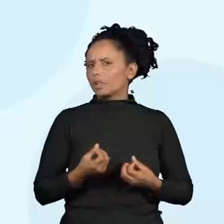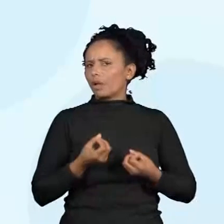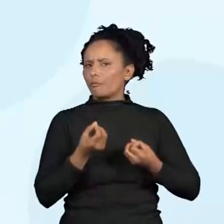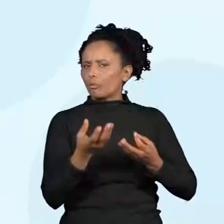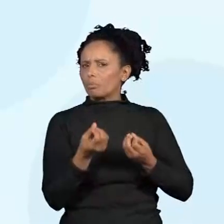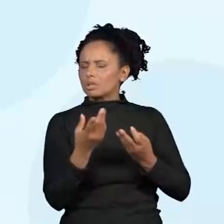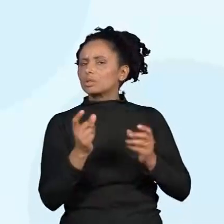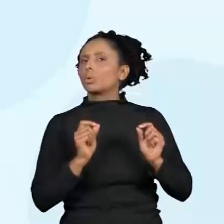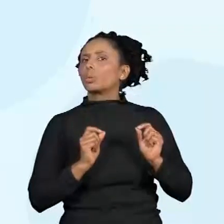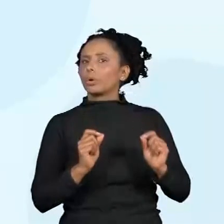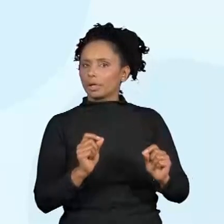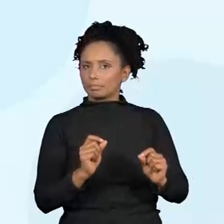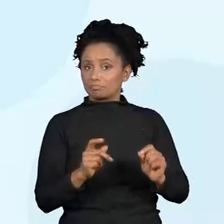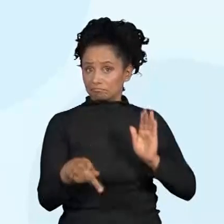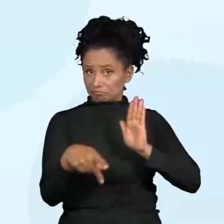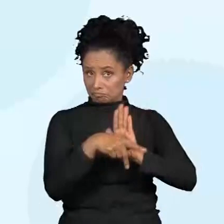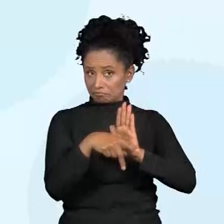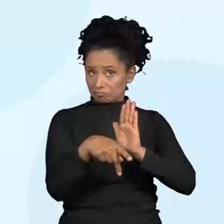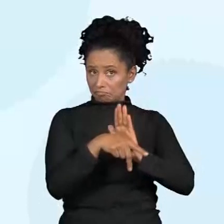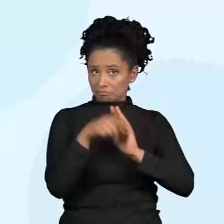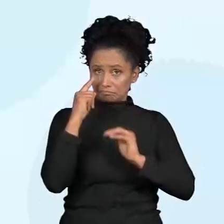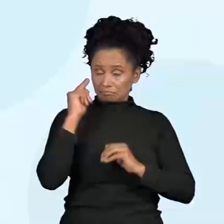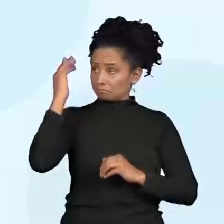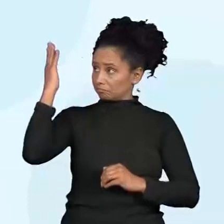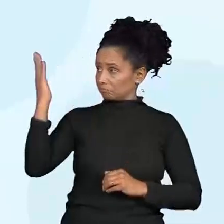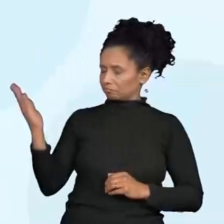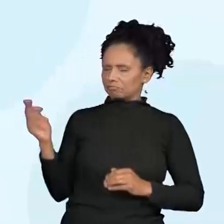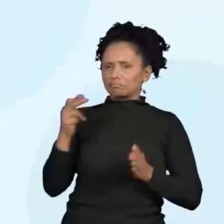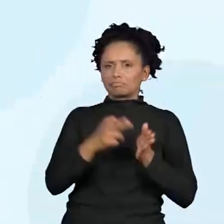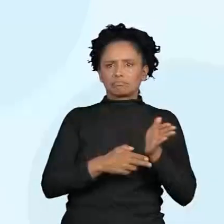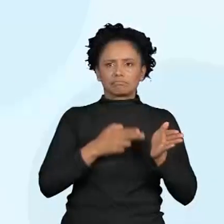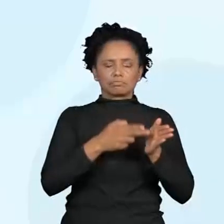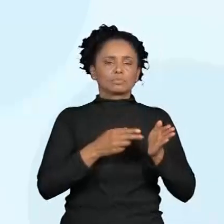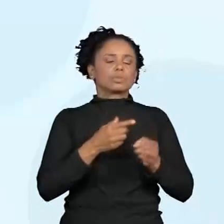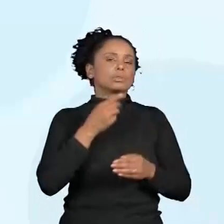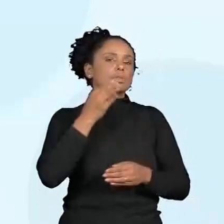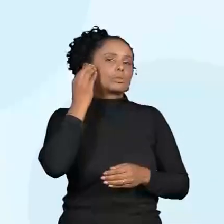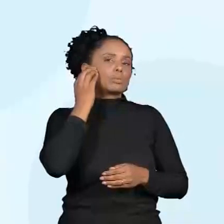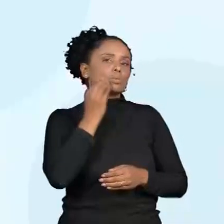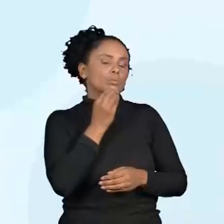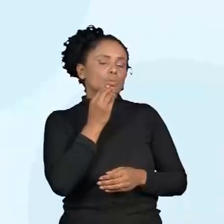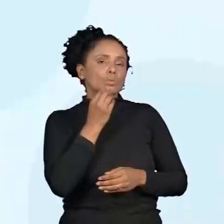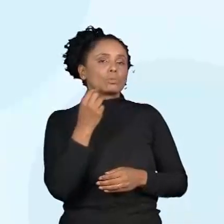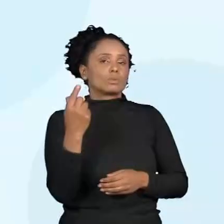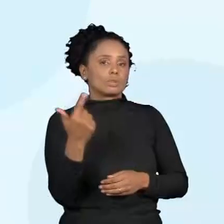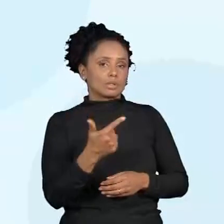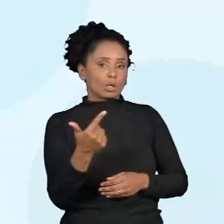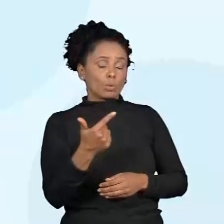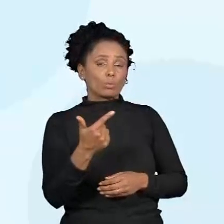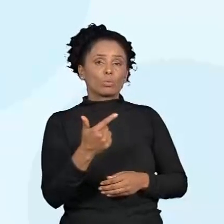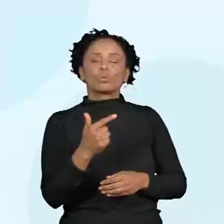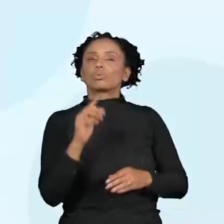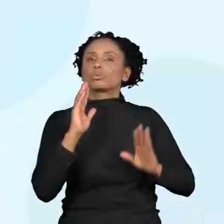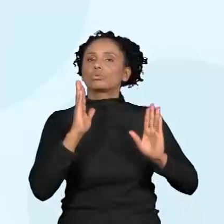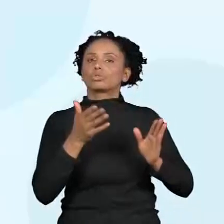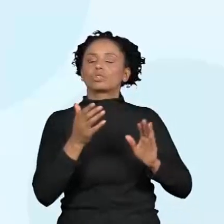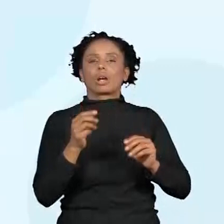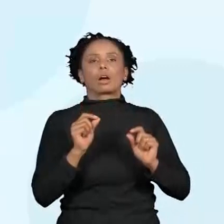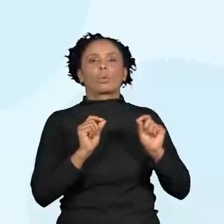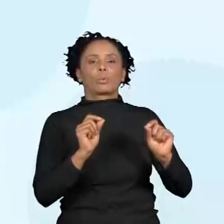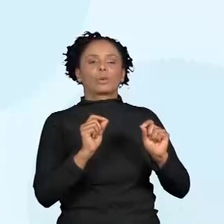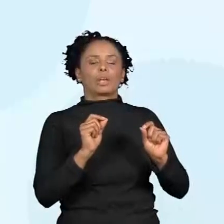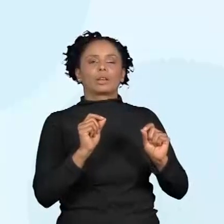essa locomotiva. O imperador Dom Pedro II batizou de baronesa